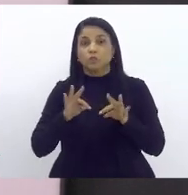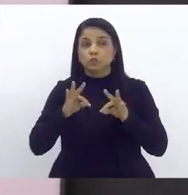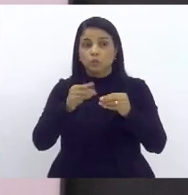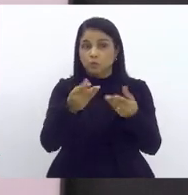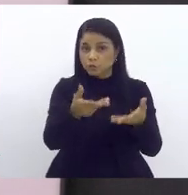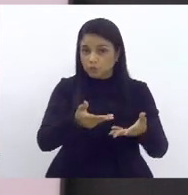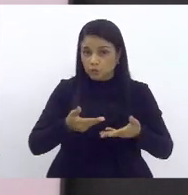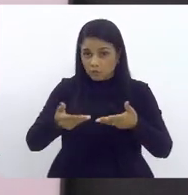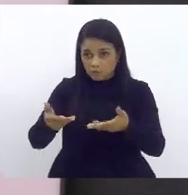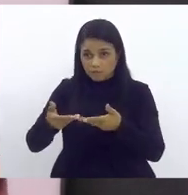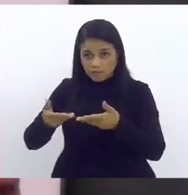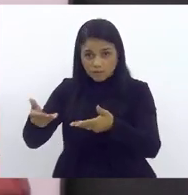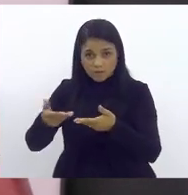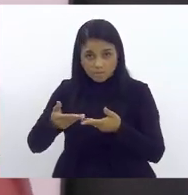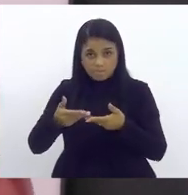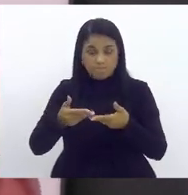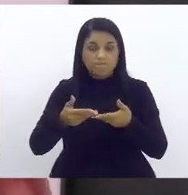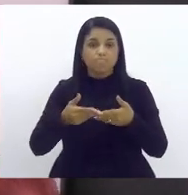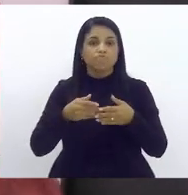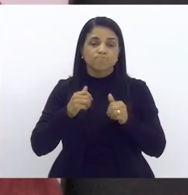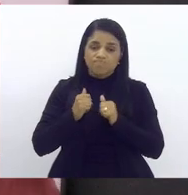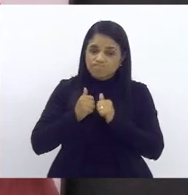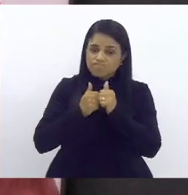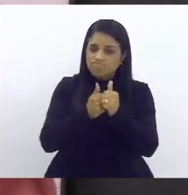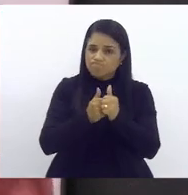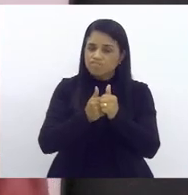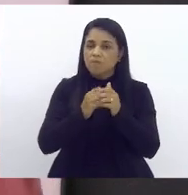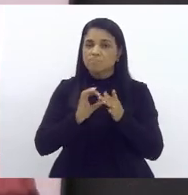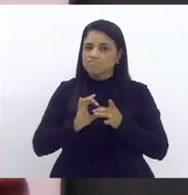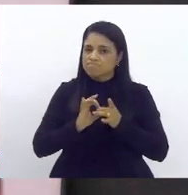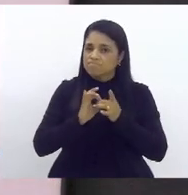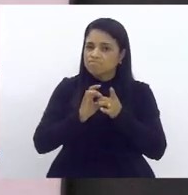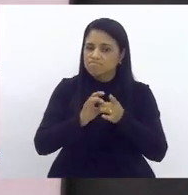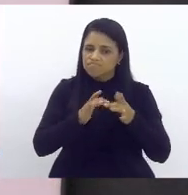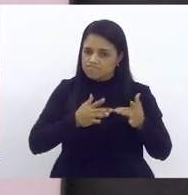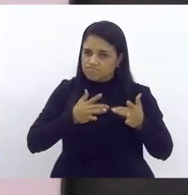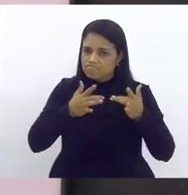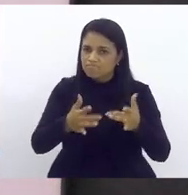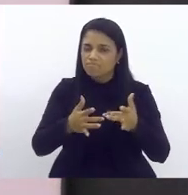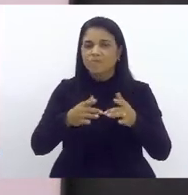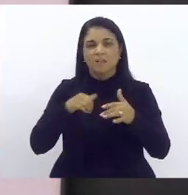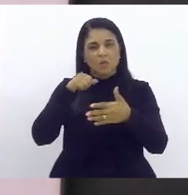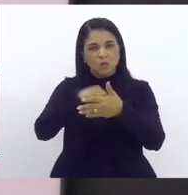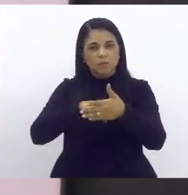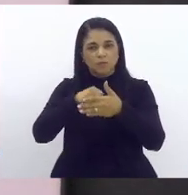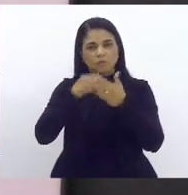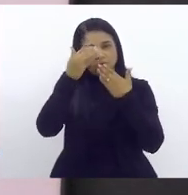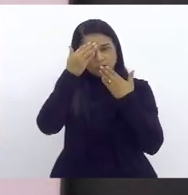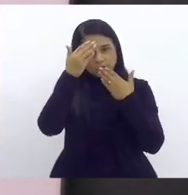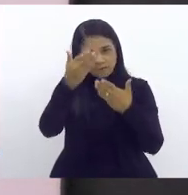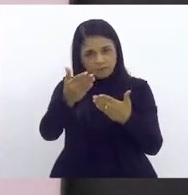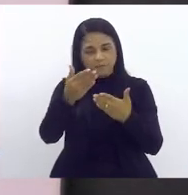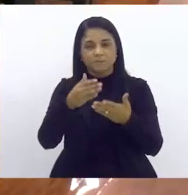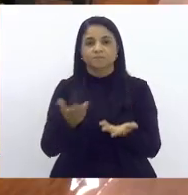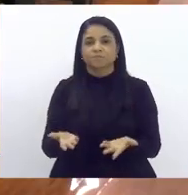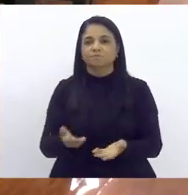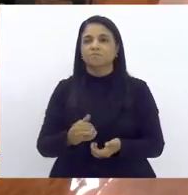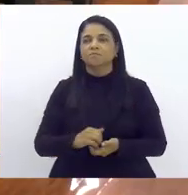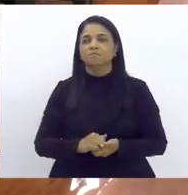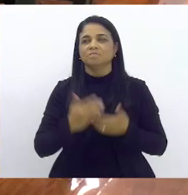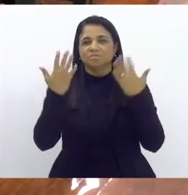todos convidados. Então, contem com a gente. E vamos à luta, gente. Muito obrigada. Pessoal,